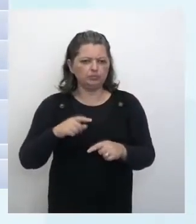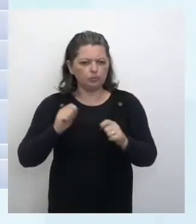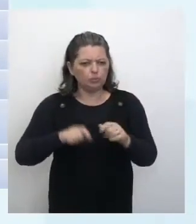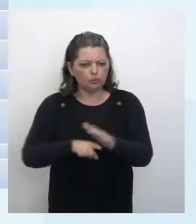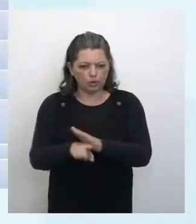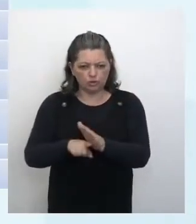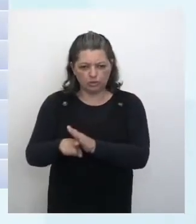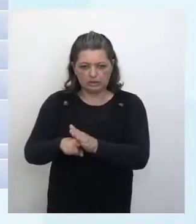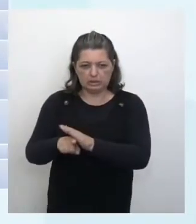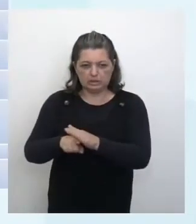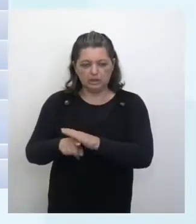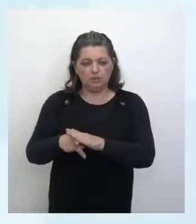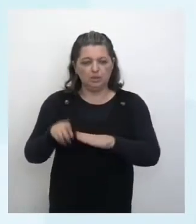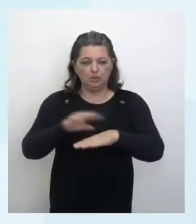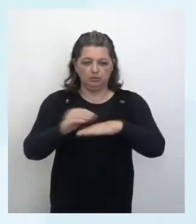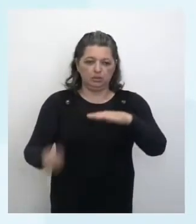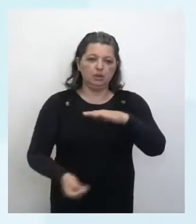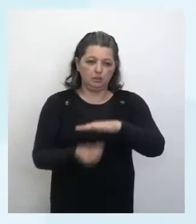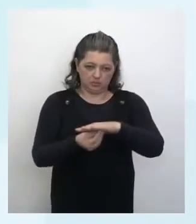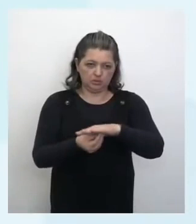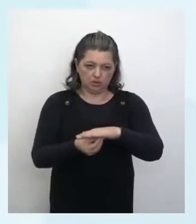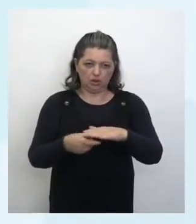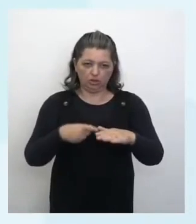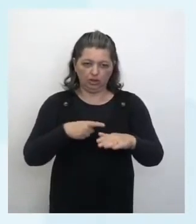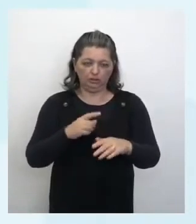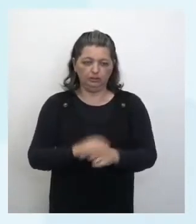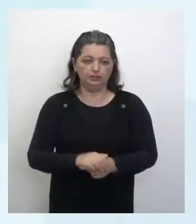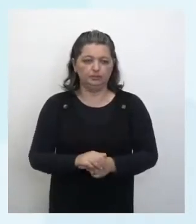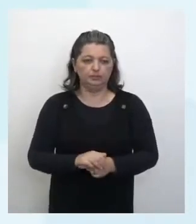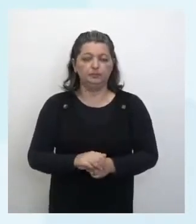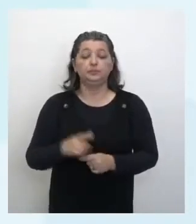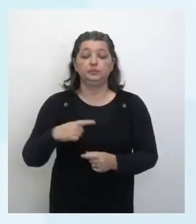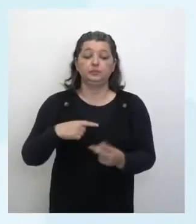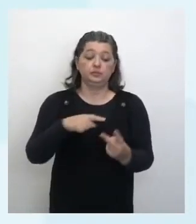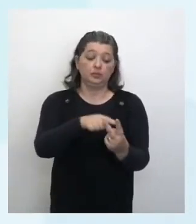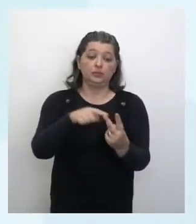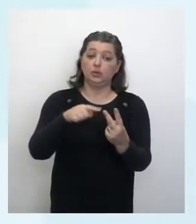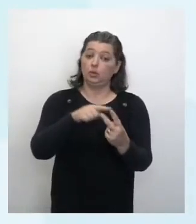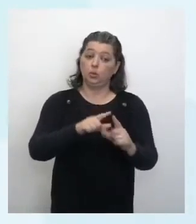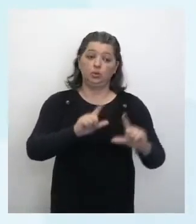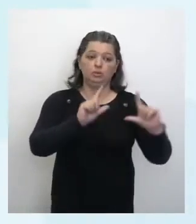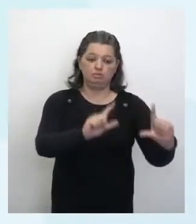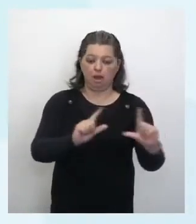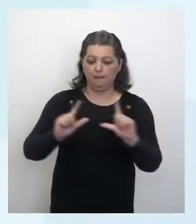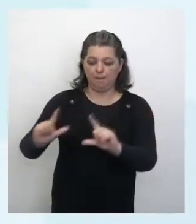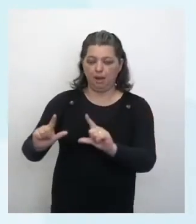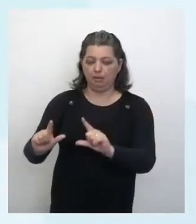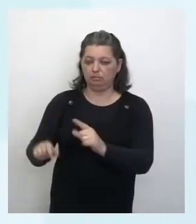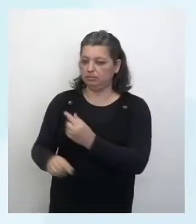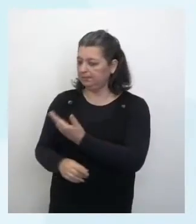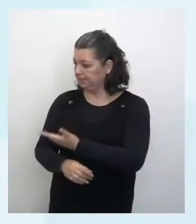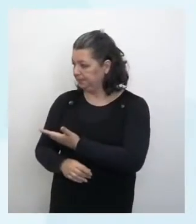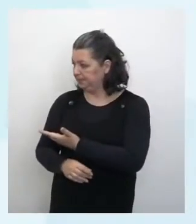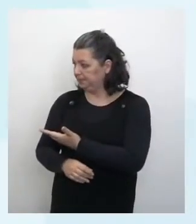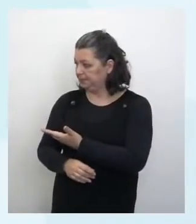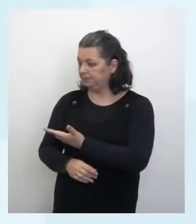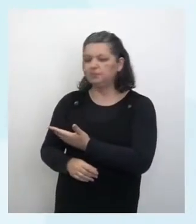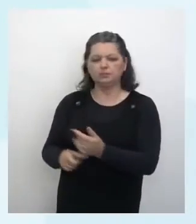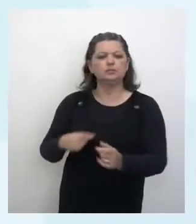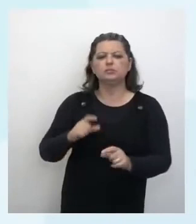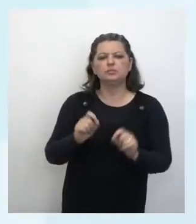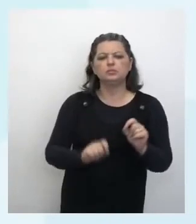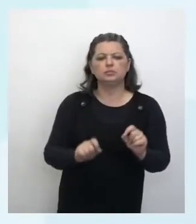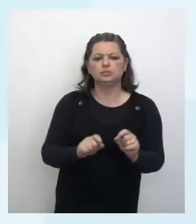e ele está disponível já no repositório. Aqui eu tenho 2 rótulos, e olhando esses 2 rótulos,